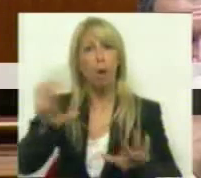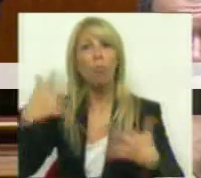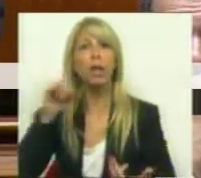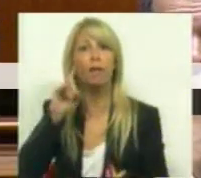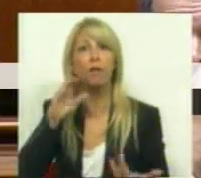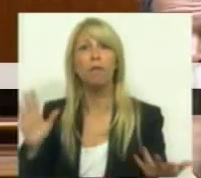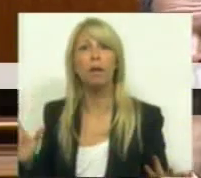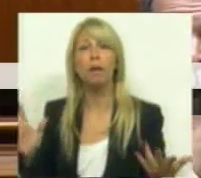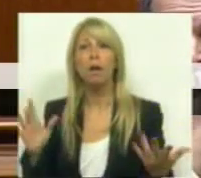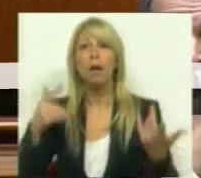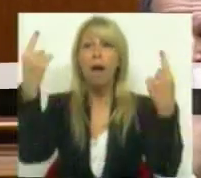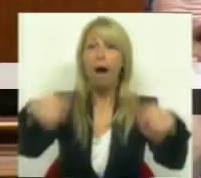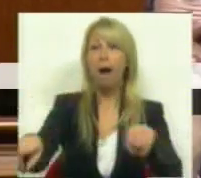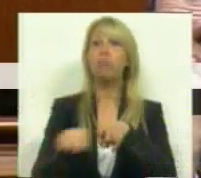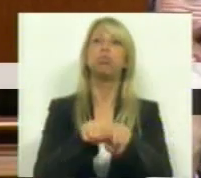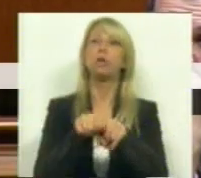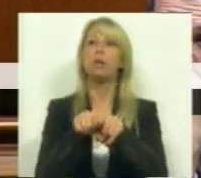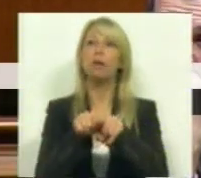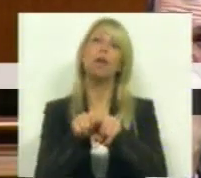exista uma política mais